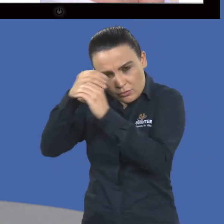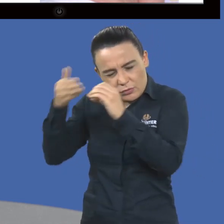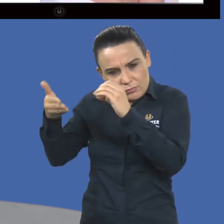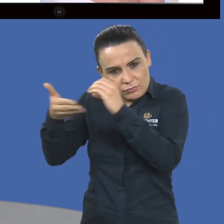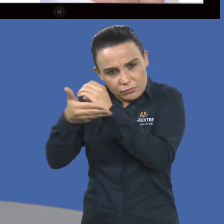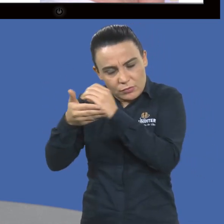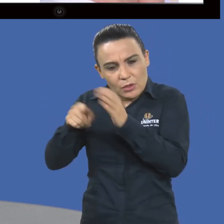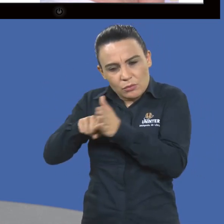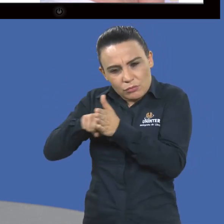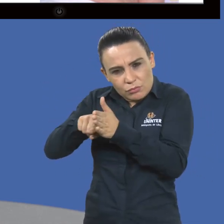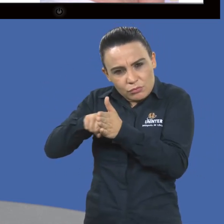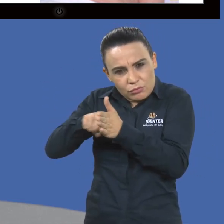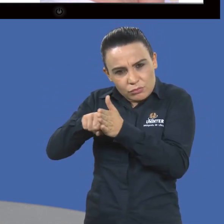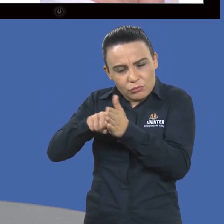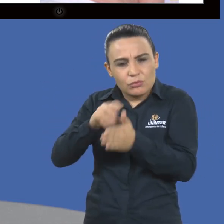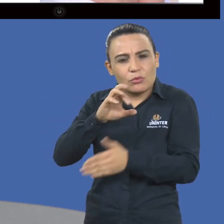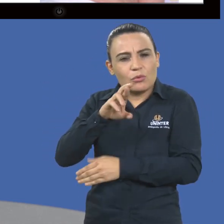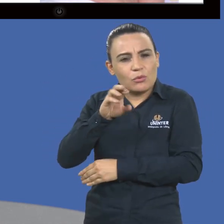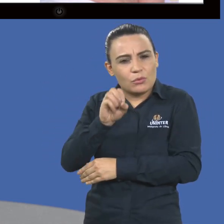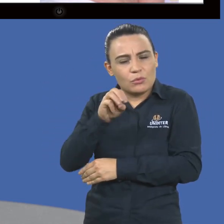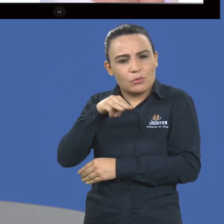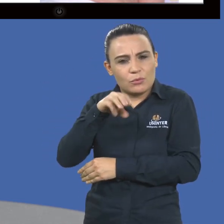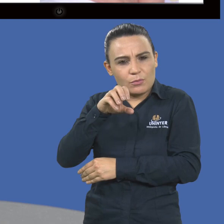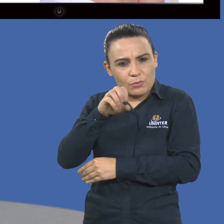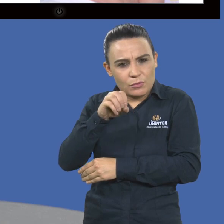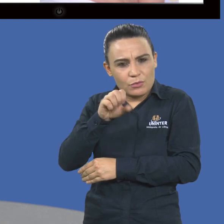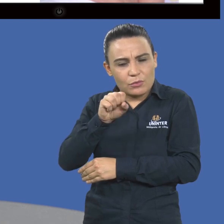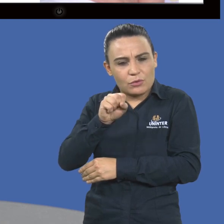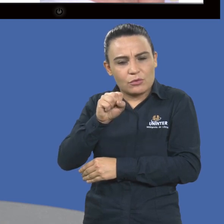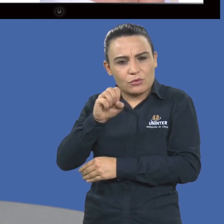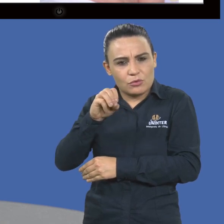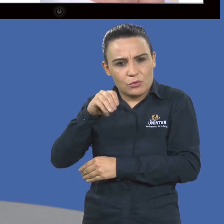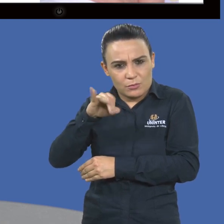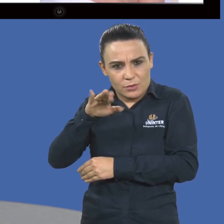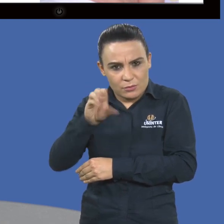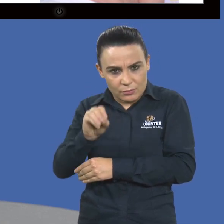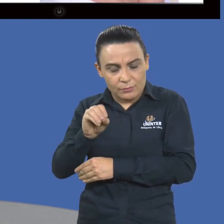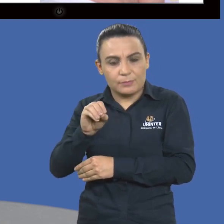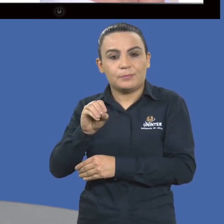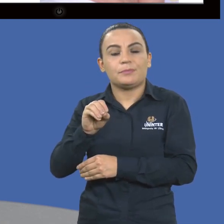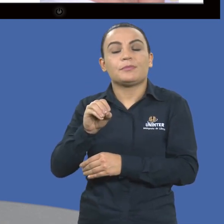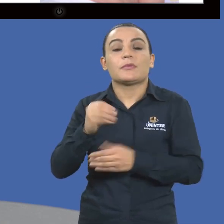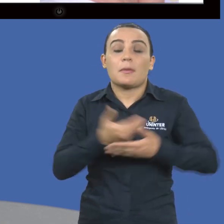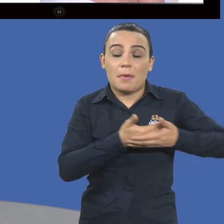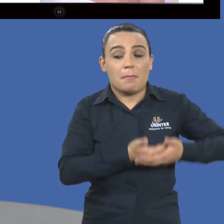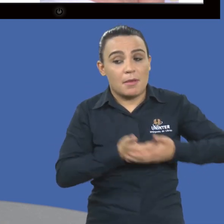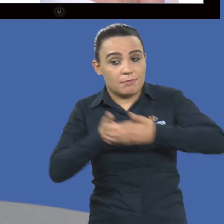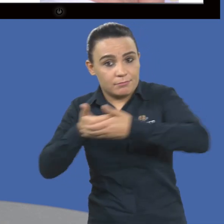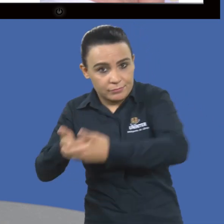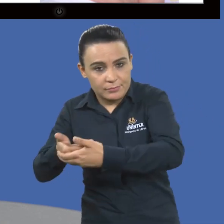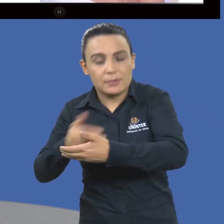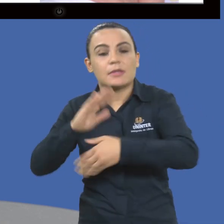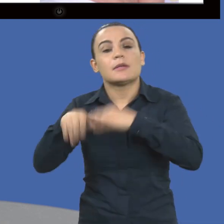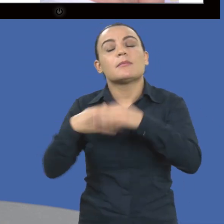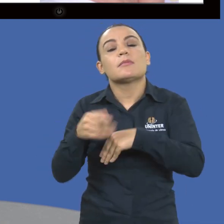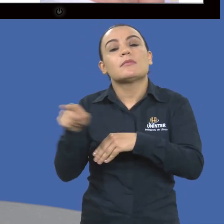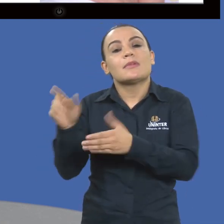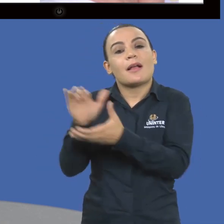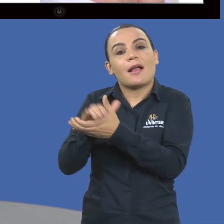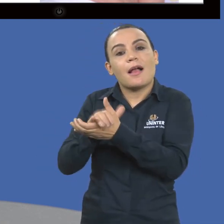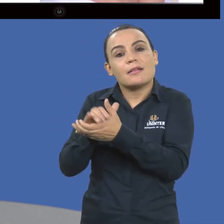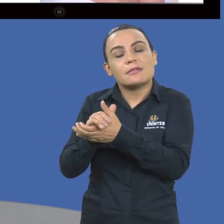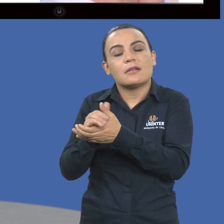criança recebe alta junto com a mãe e 20, 30 dias depois o casal retorna